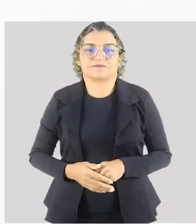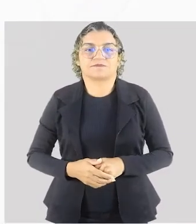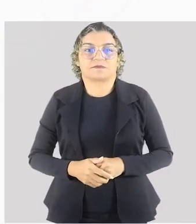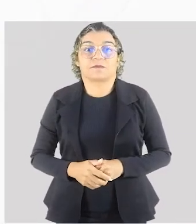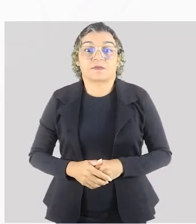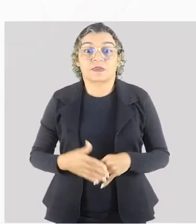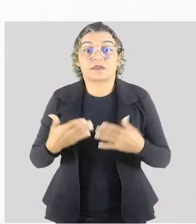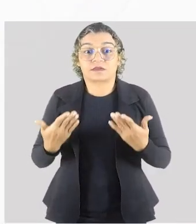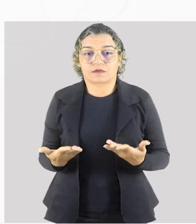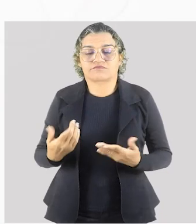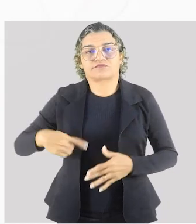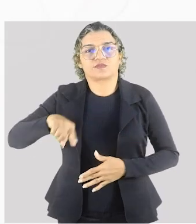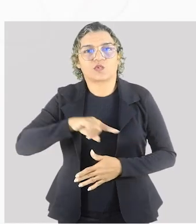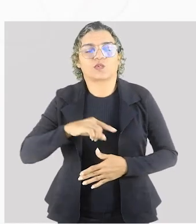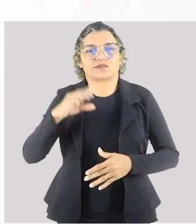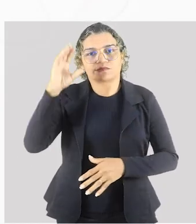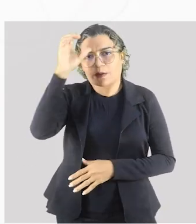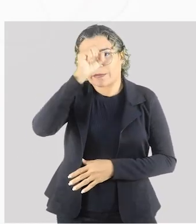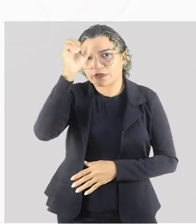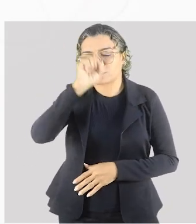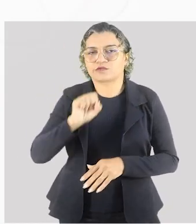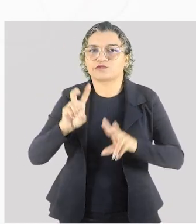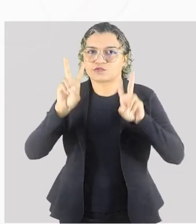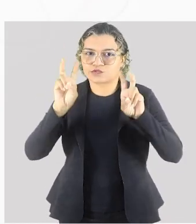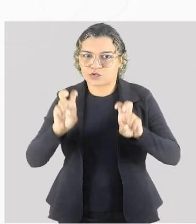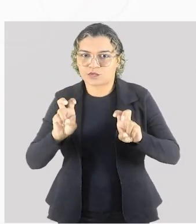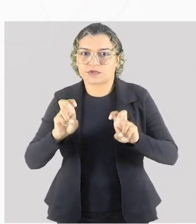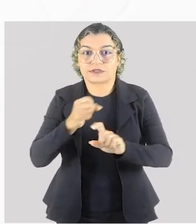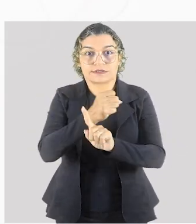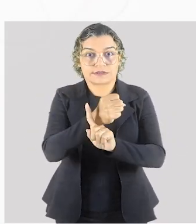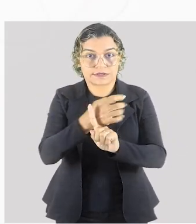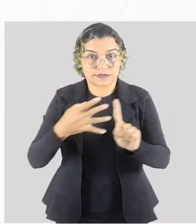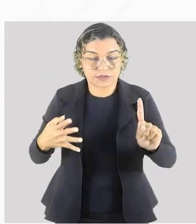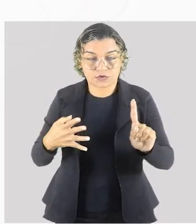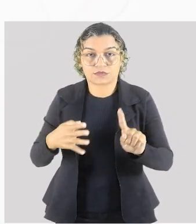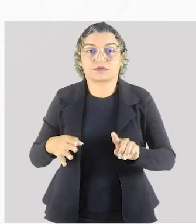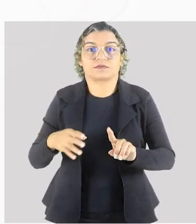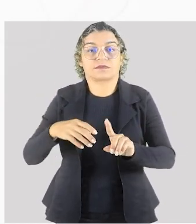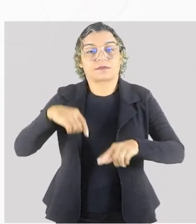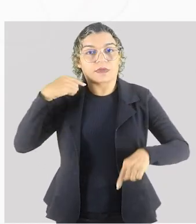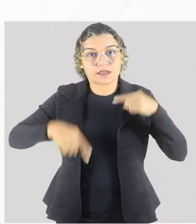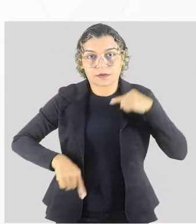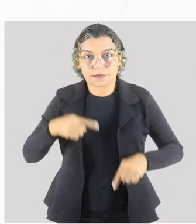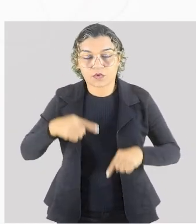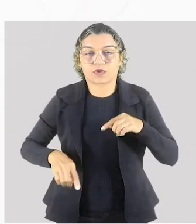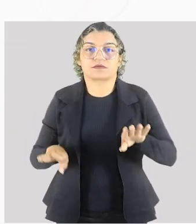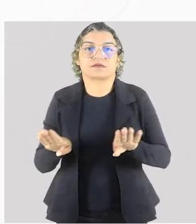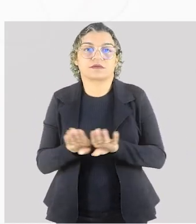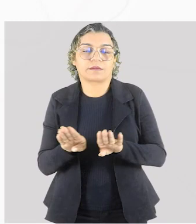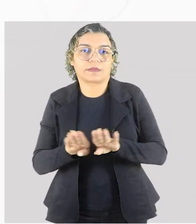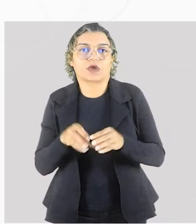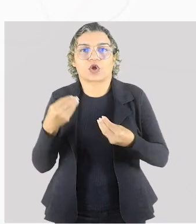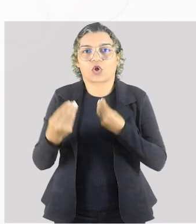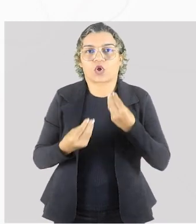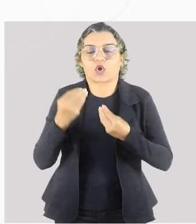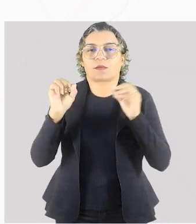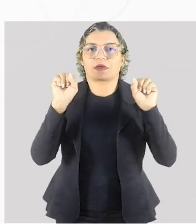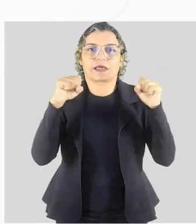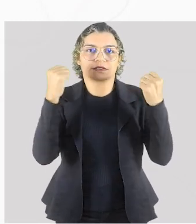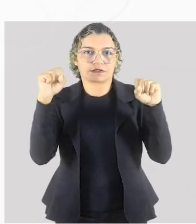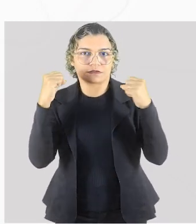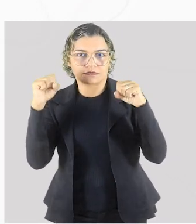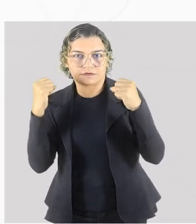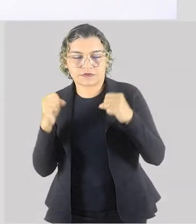A gente vai estar aprendendo o que é síndrome metabólica e os benefícios do exercício físico em cada um